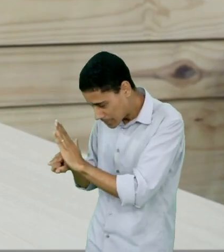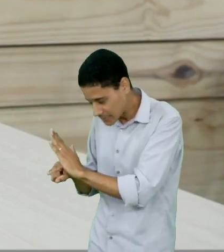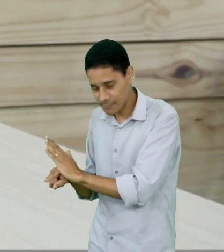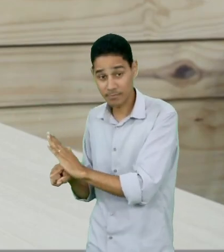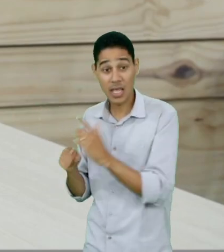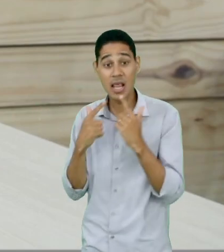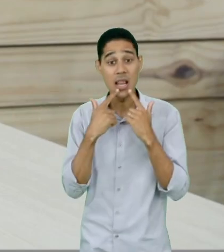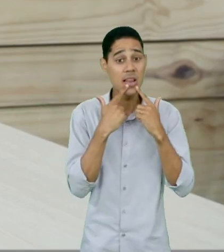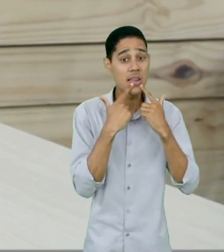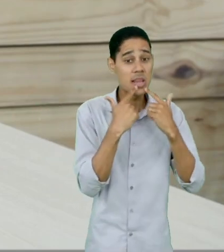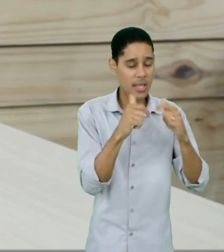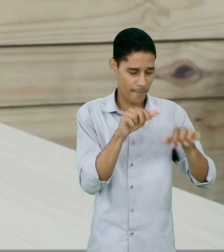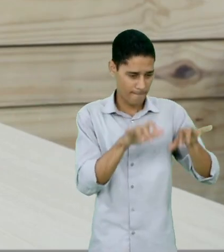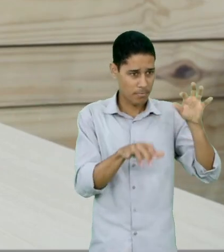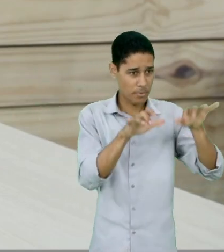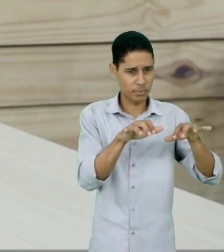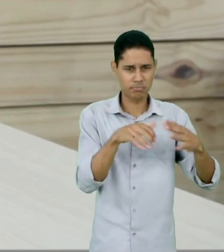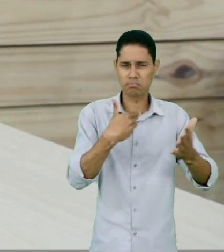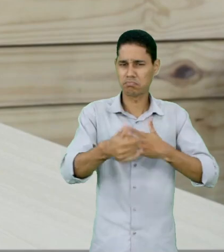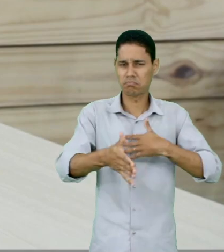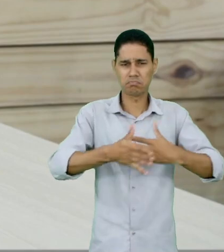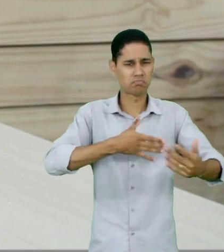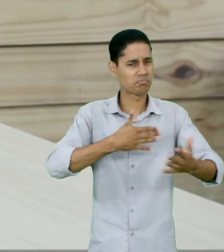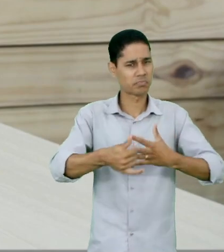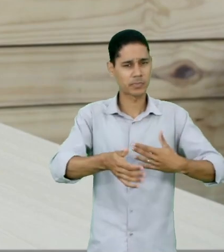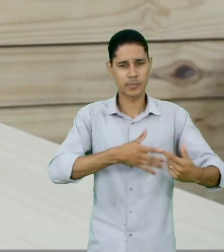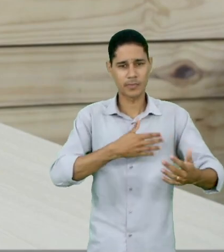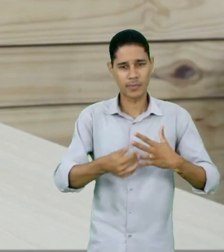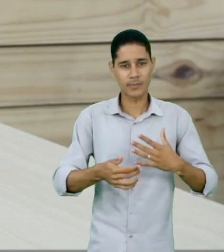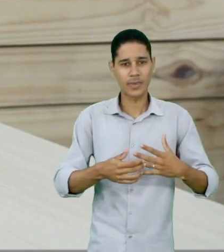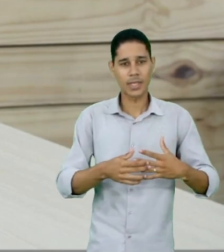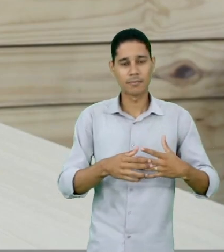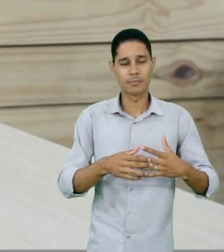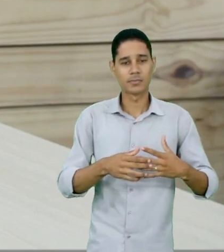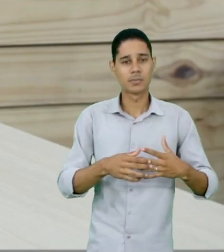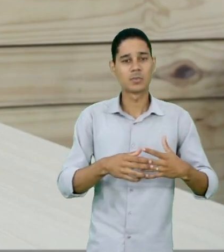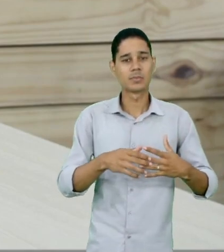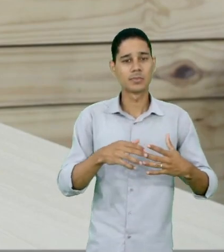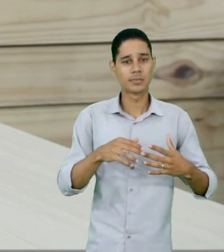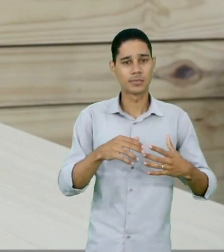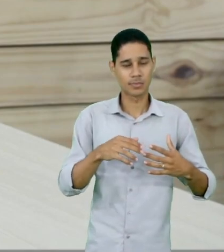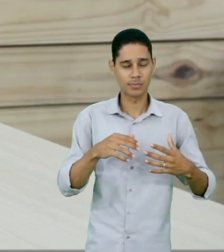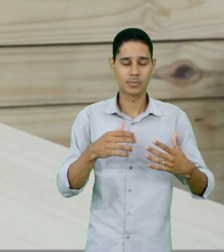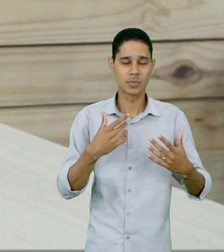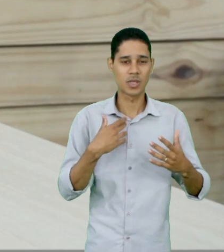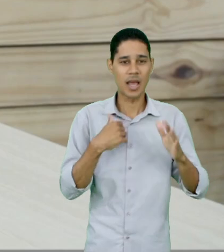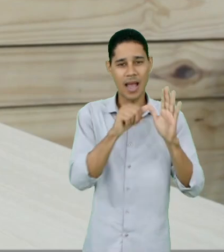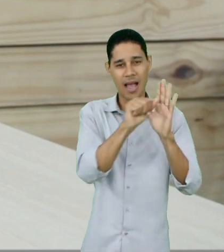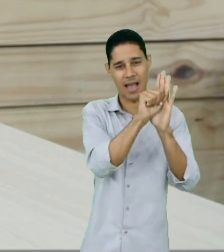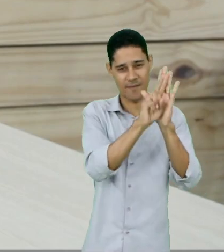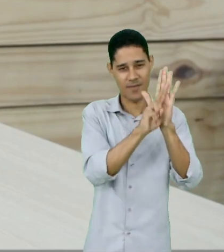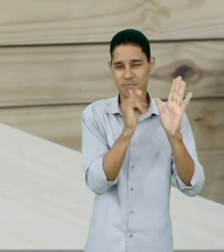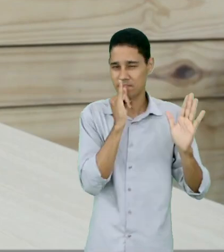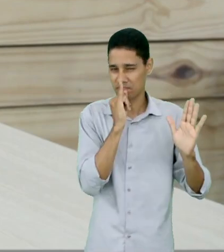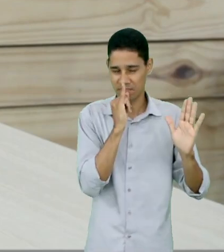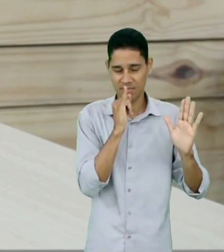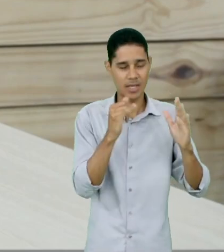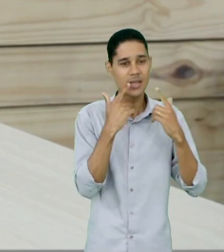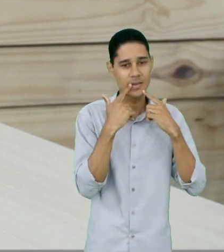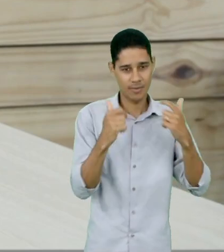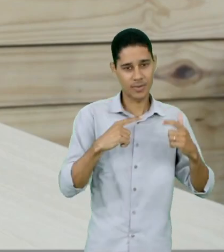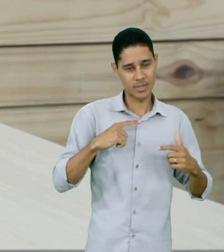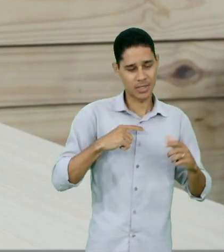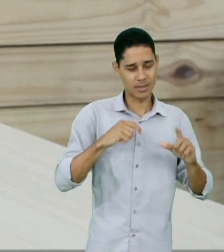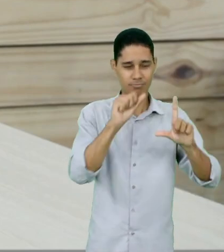foi escrita essa aplicação, nosso AVA eu vou chamar de aplicação, tá? Que é um ambiente virtual de